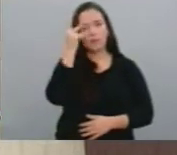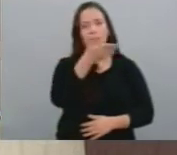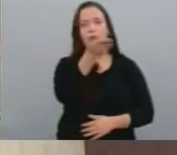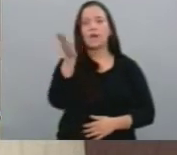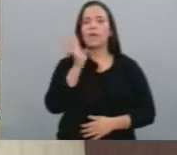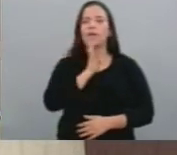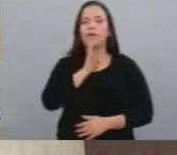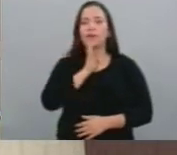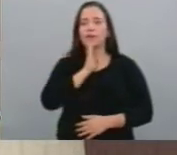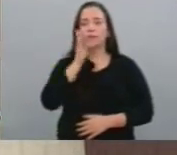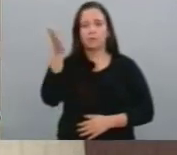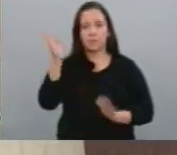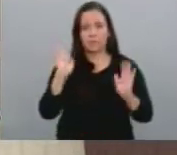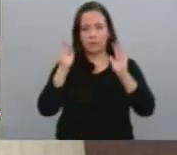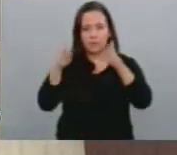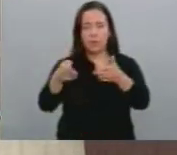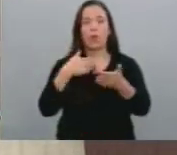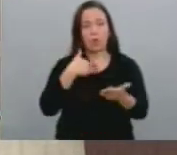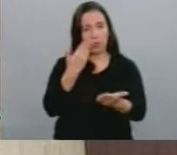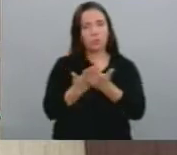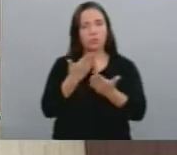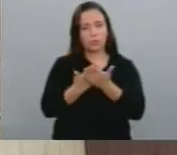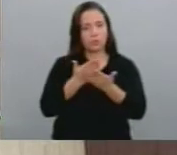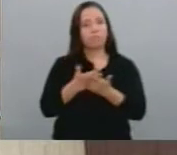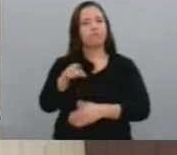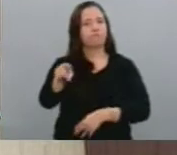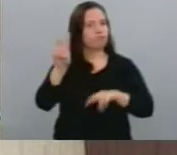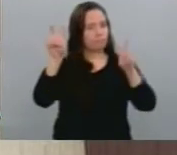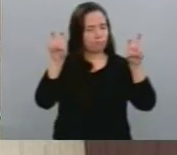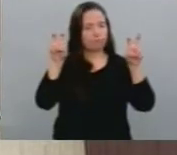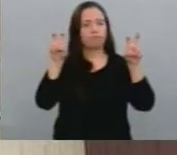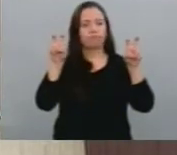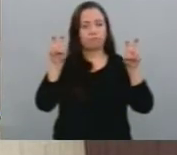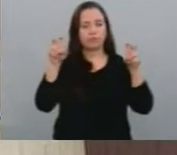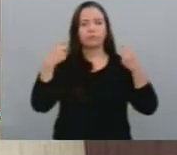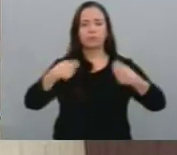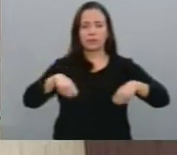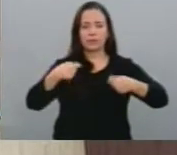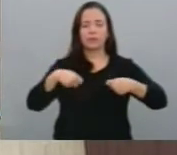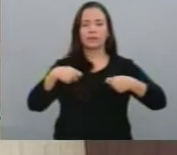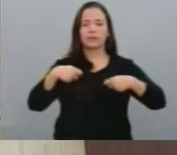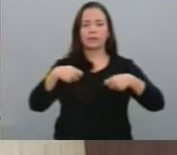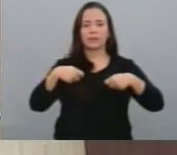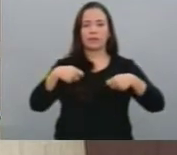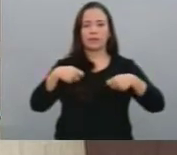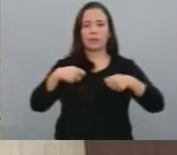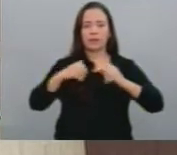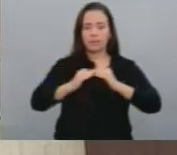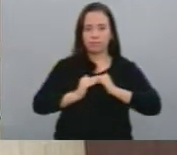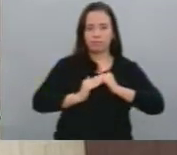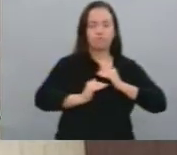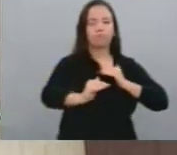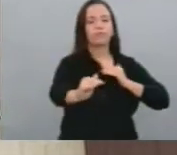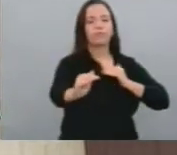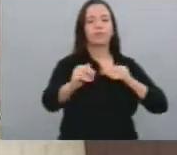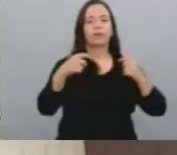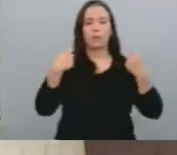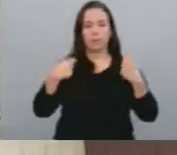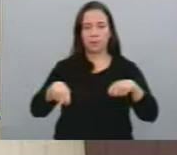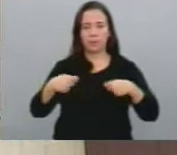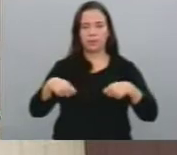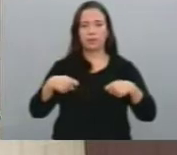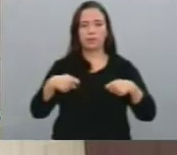o setor, e eu estou estudando isso, sabe que tem que ter mais pista, maior capacidade de